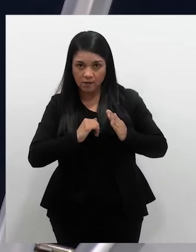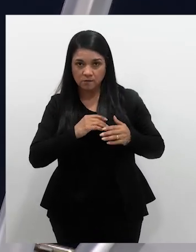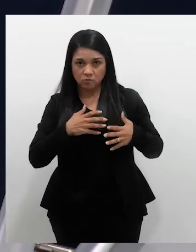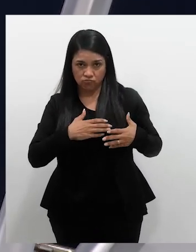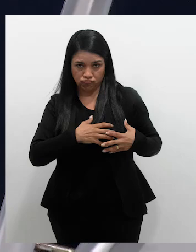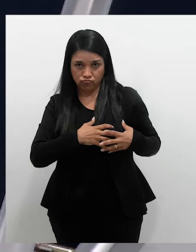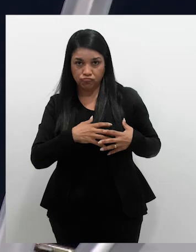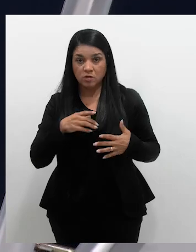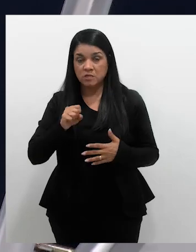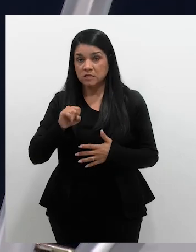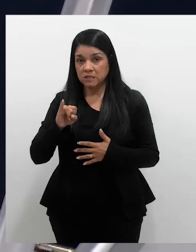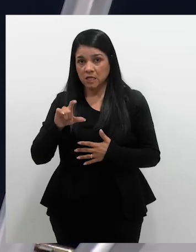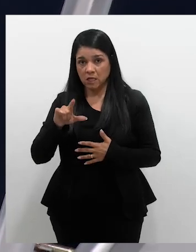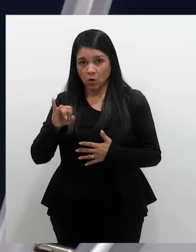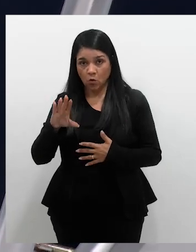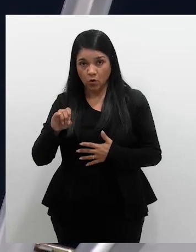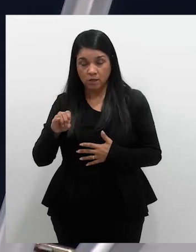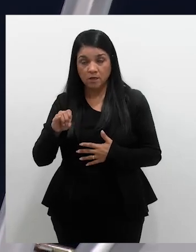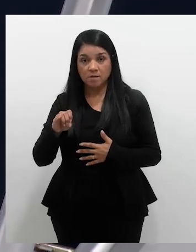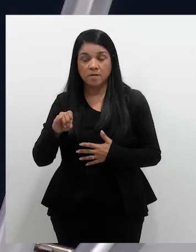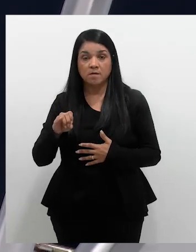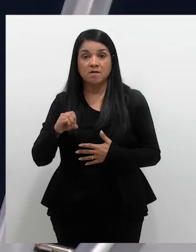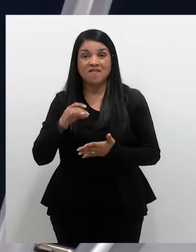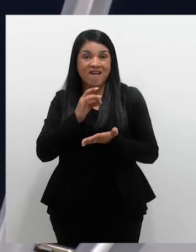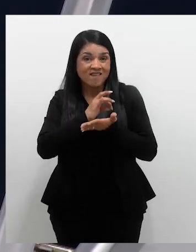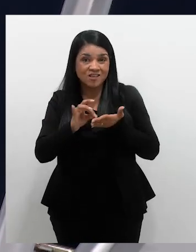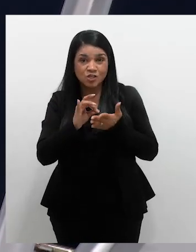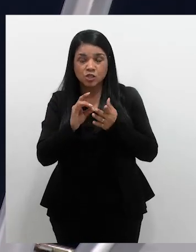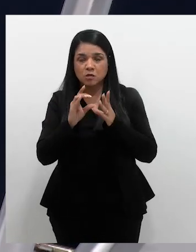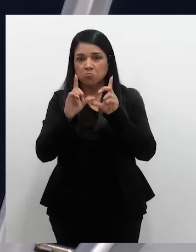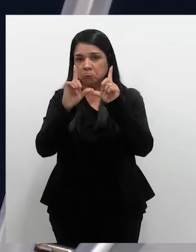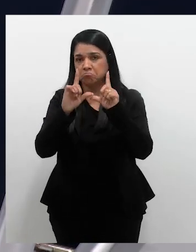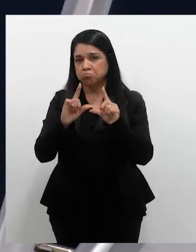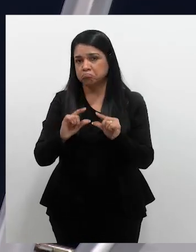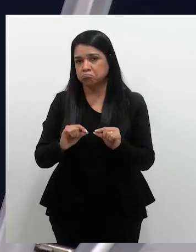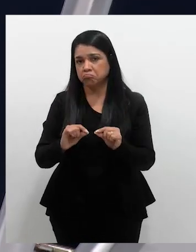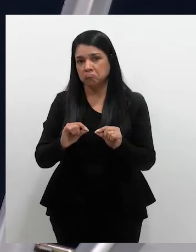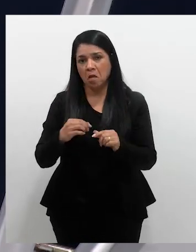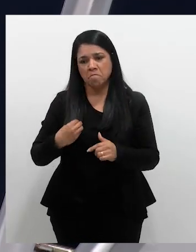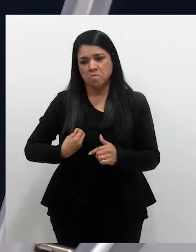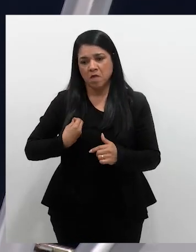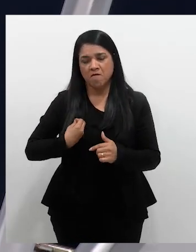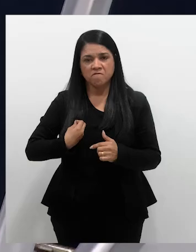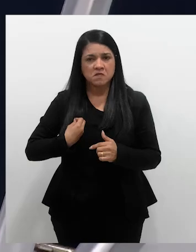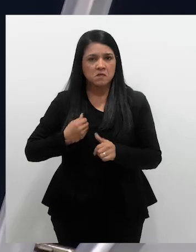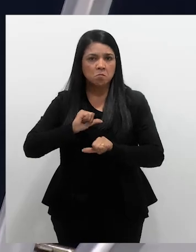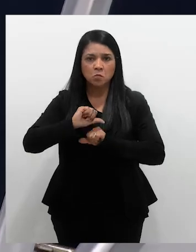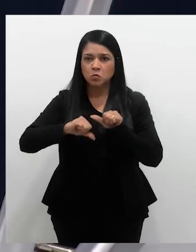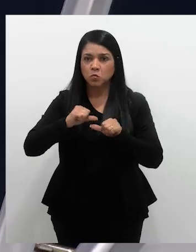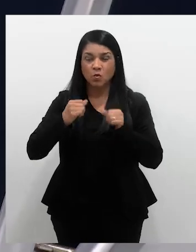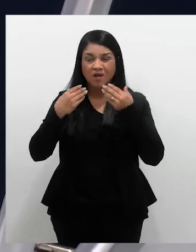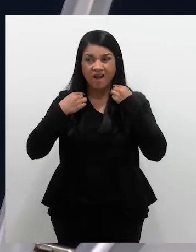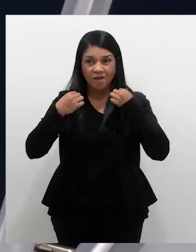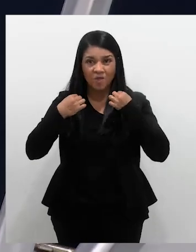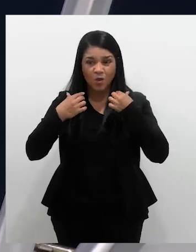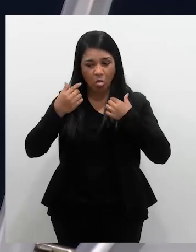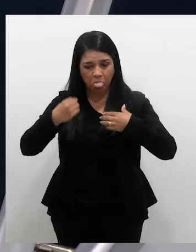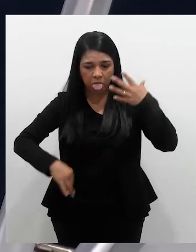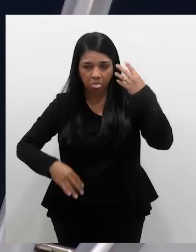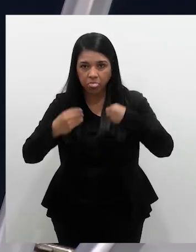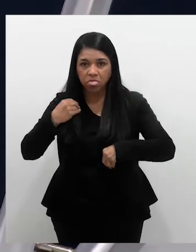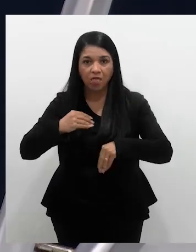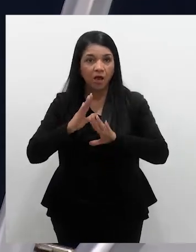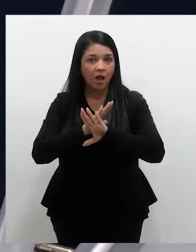o silicone, a minha vida mudou. As minhas crises alérgicas acabaram. A minha queda de cabelo acabou. Isso aqui,